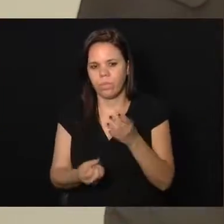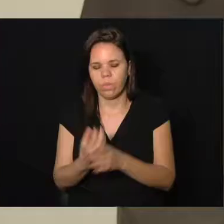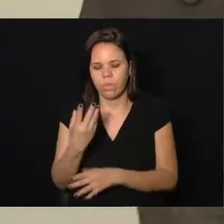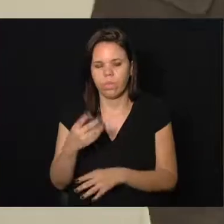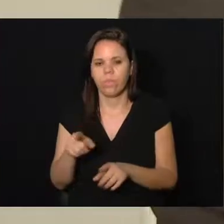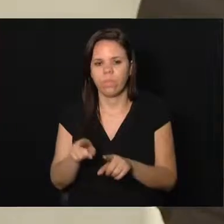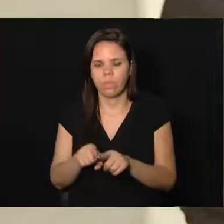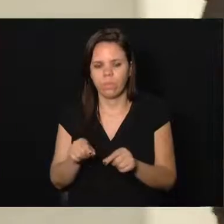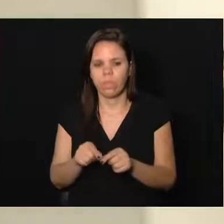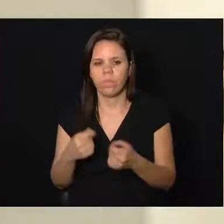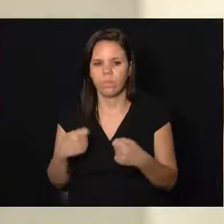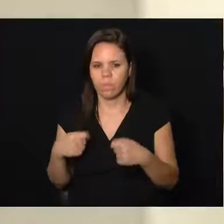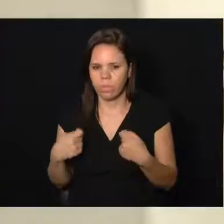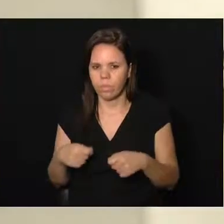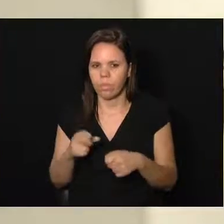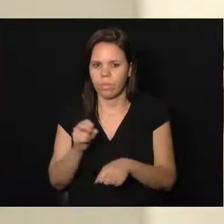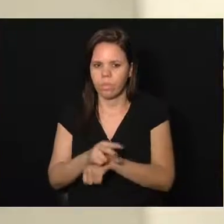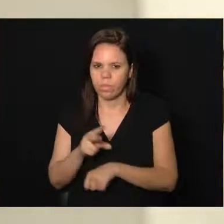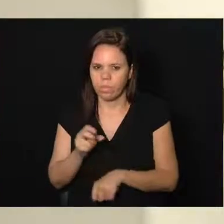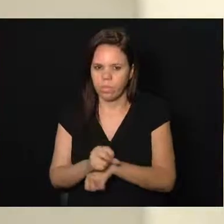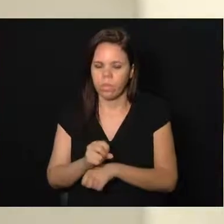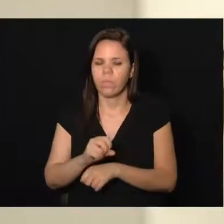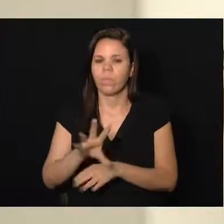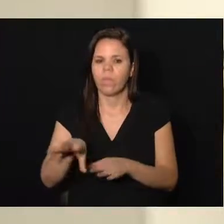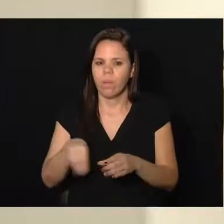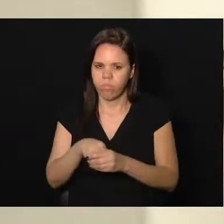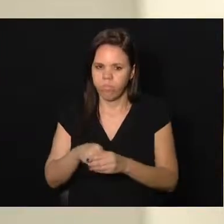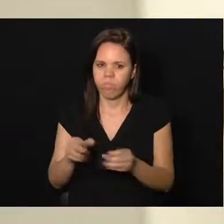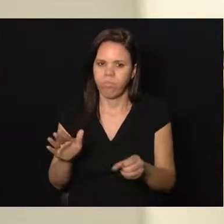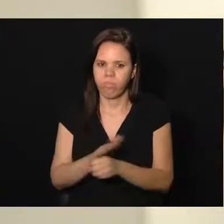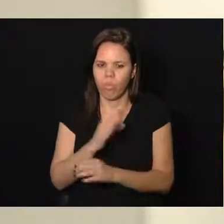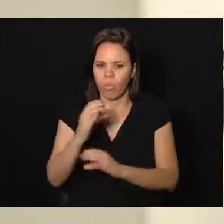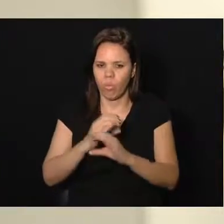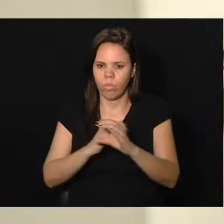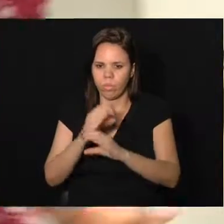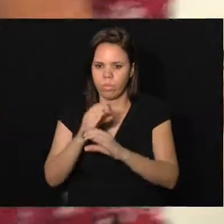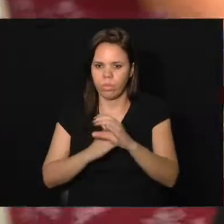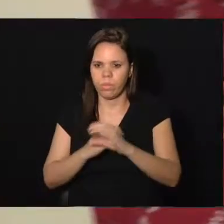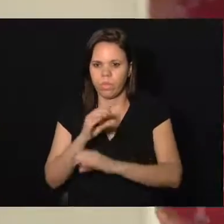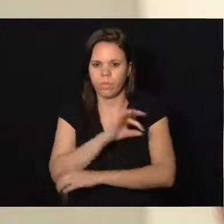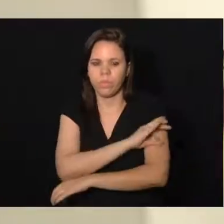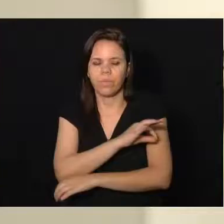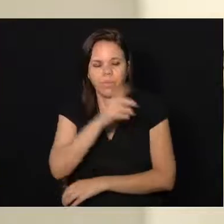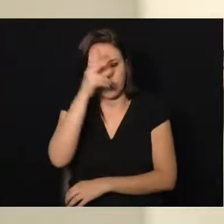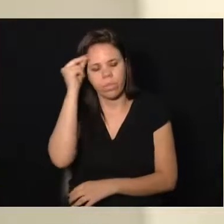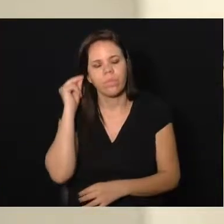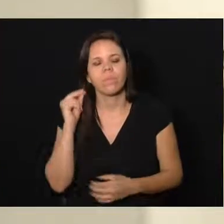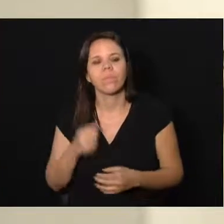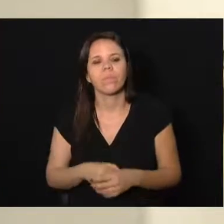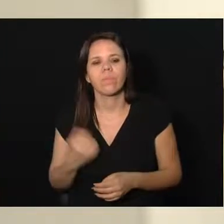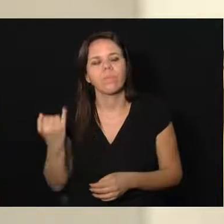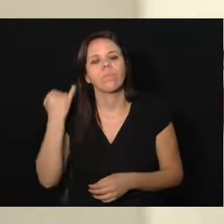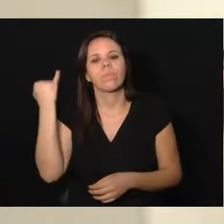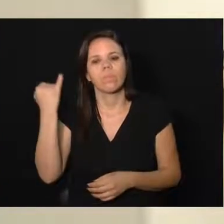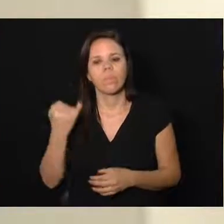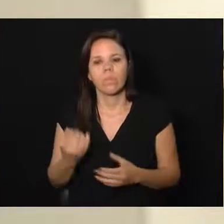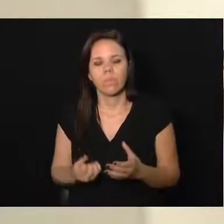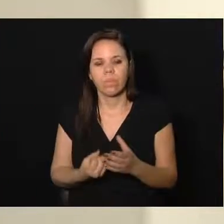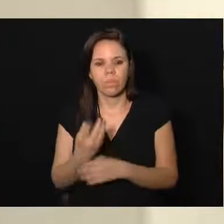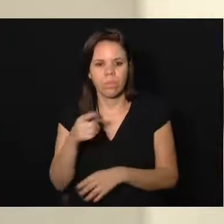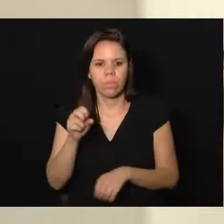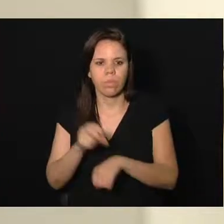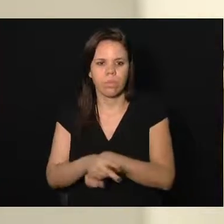é necessária e as vagas serão preenchidas por concurso público. Então isso é importantíssimo, esses cargos